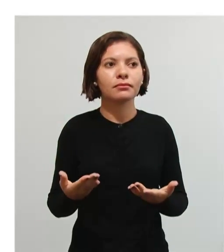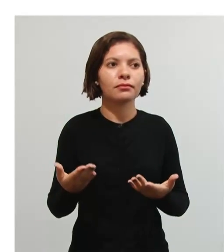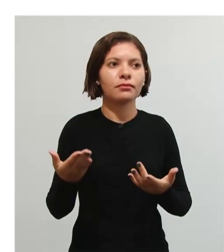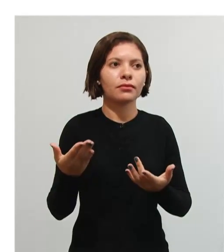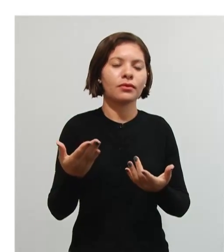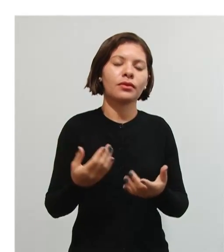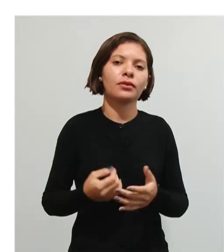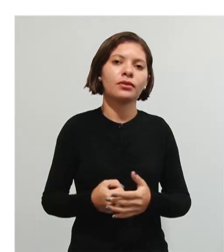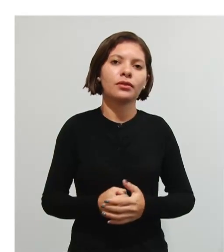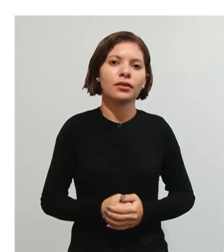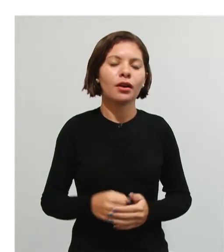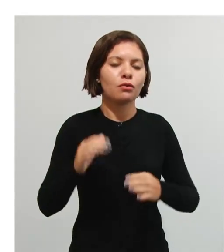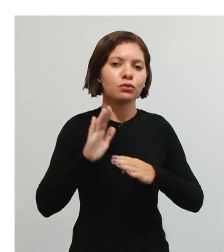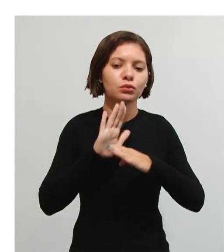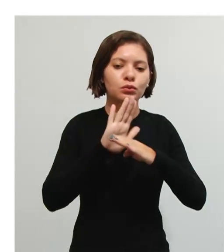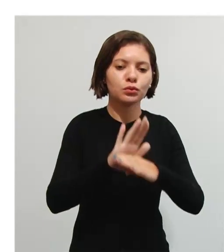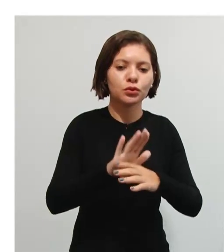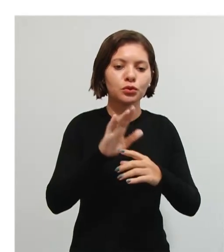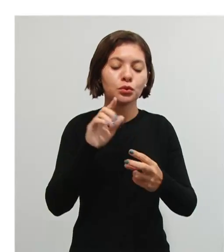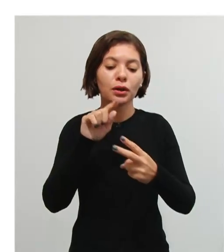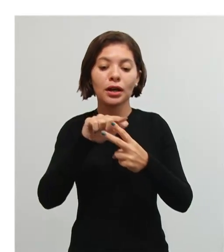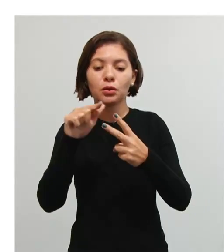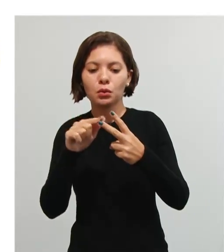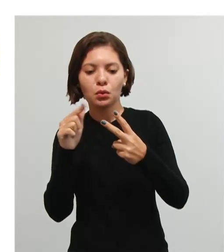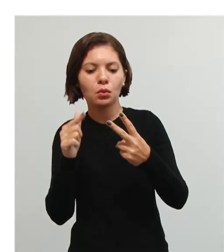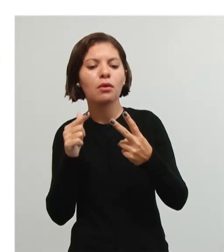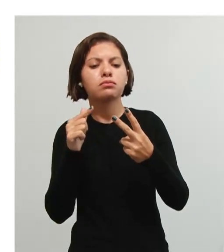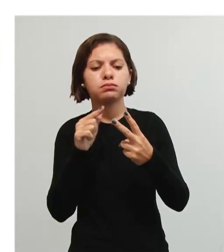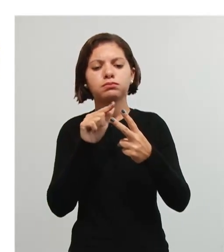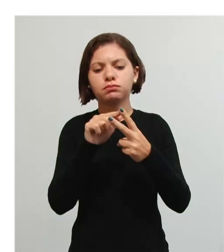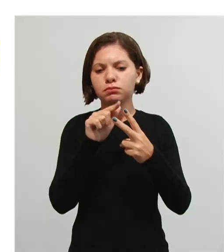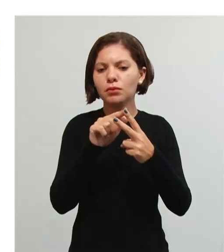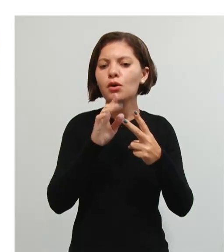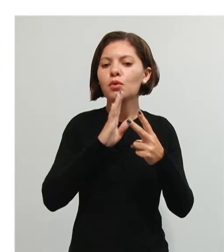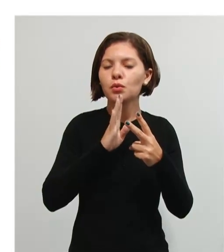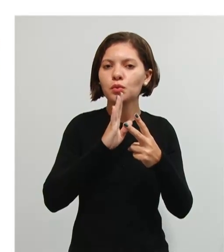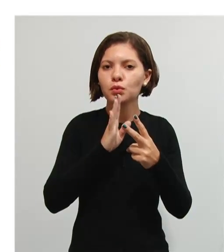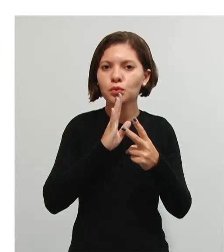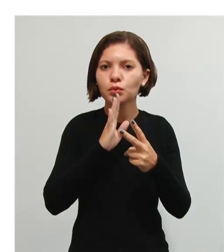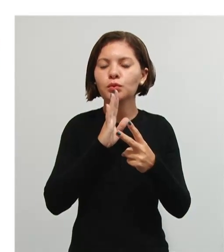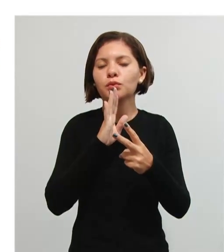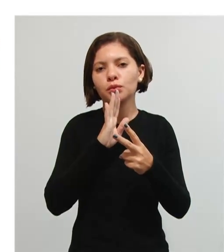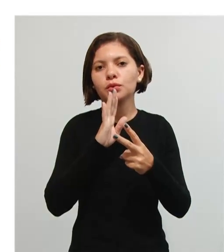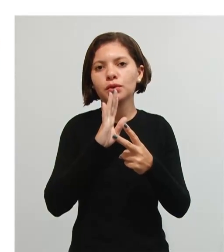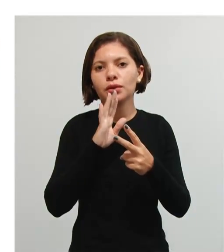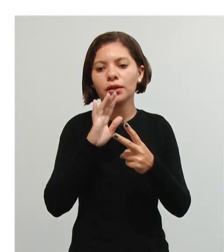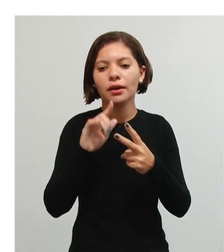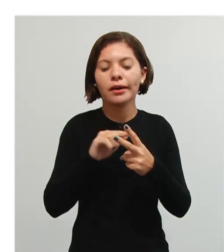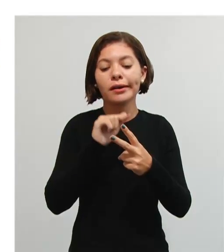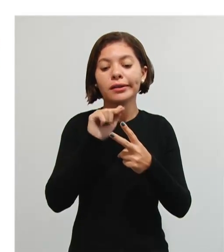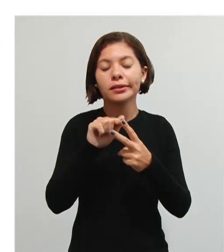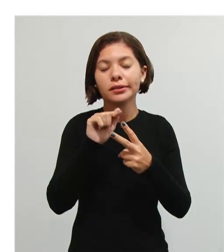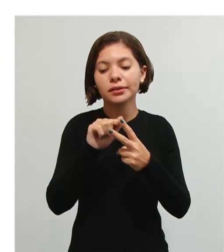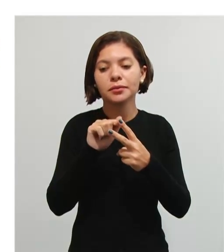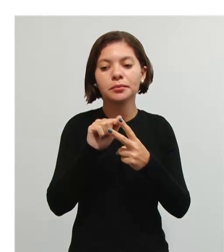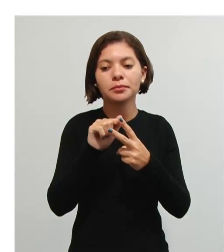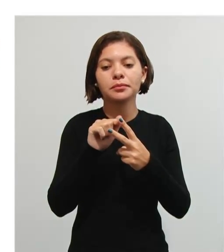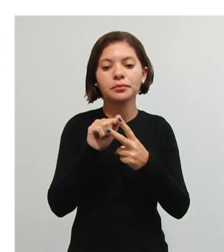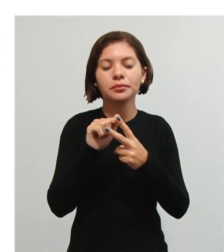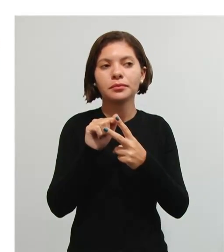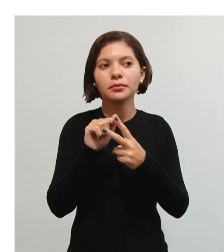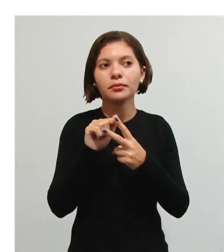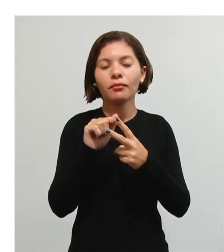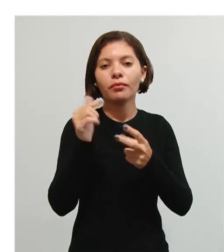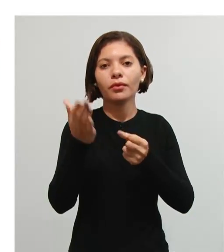à outra, né? A partir de uma aplicada, você conhecer novos princípios científicos, e a partir de uma pura, que